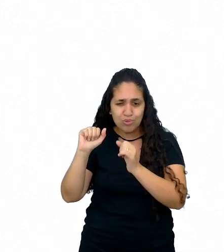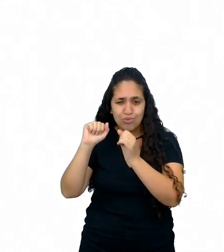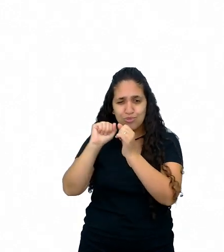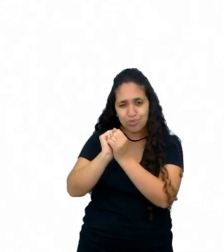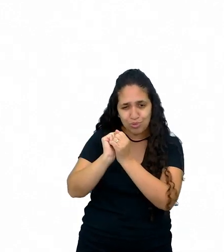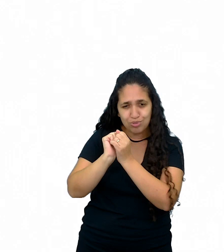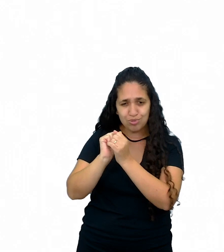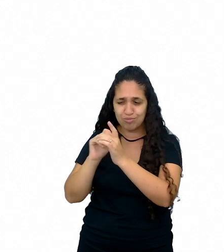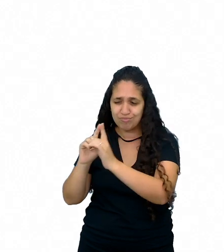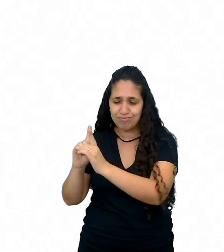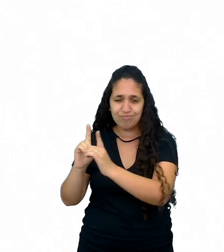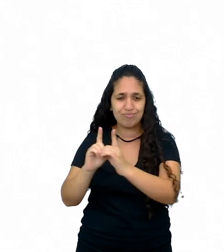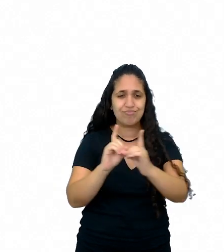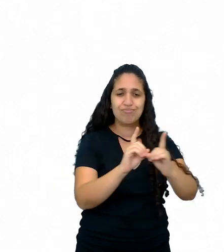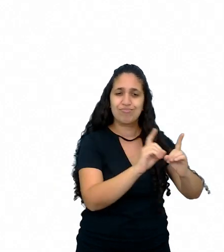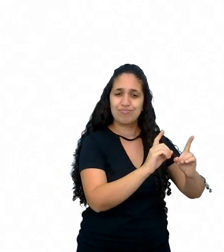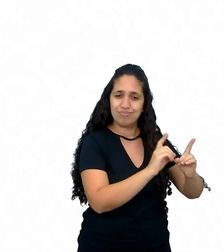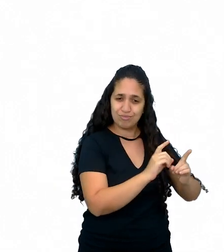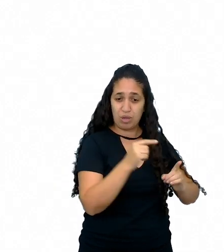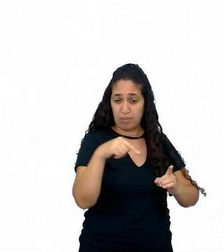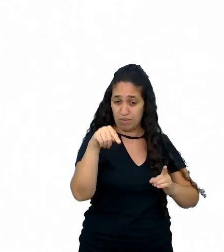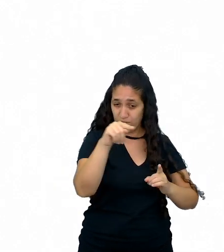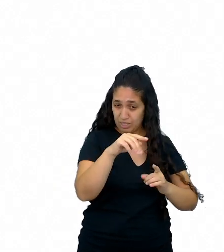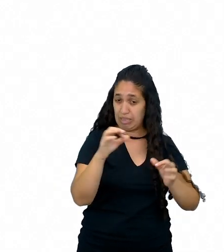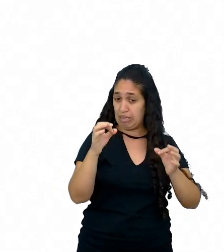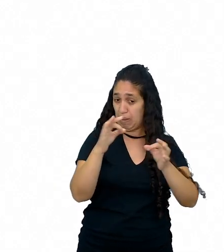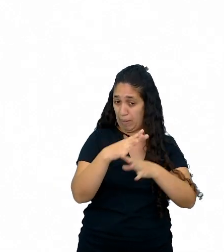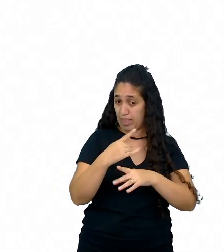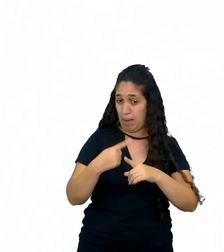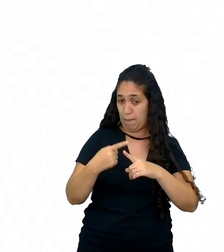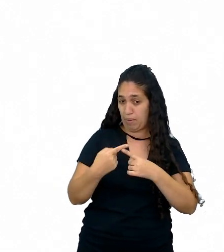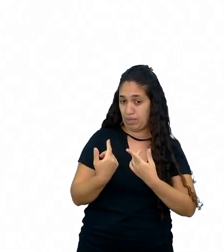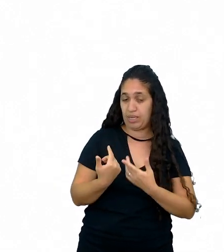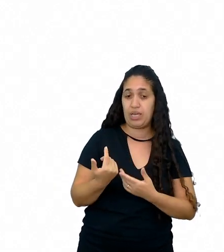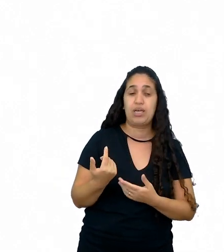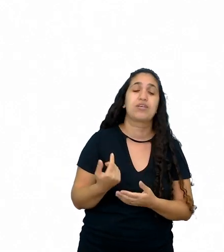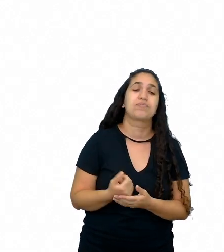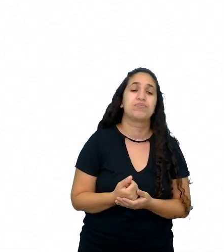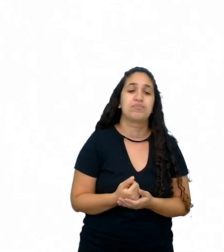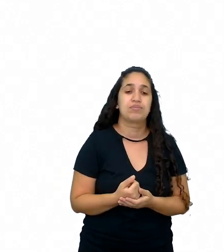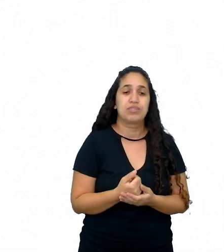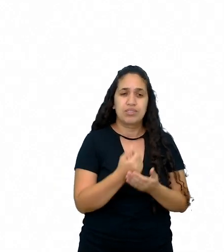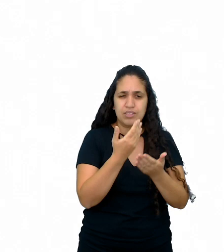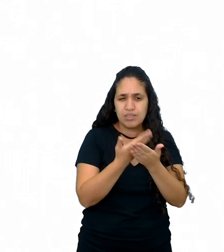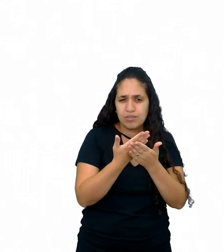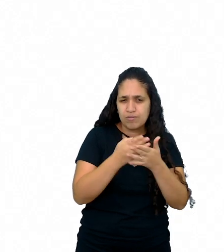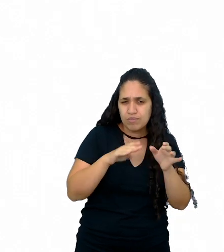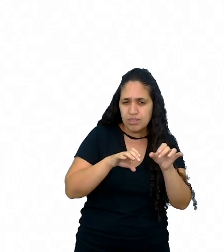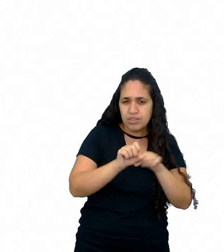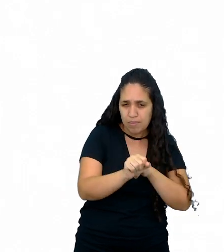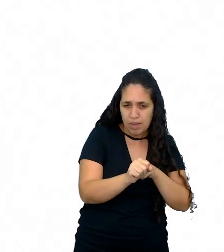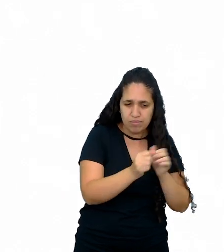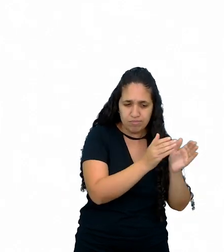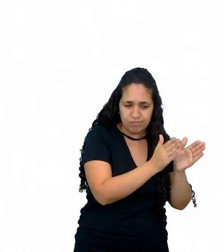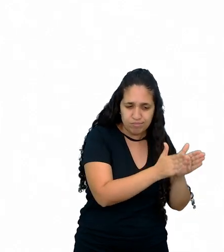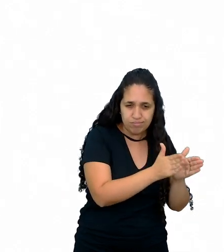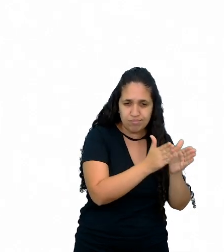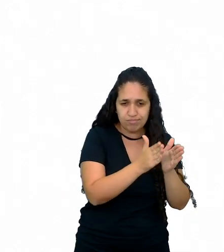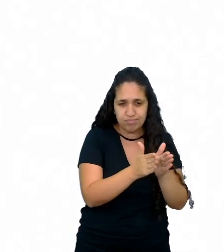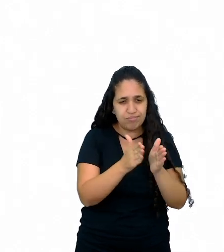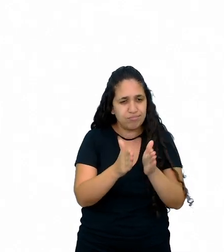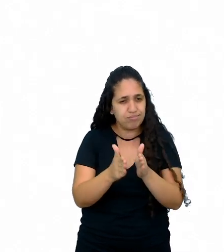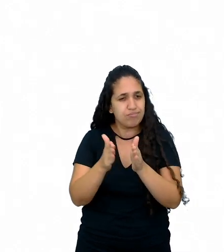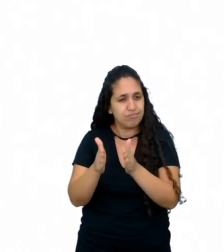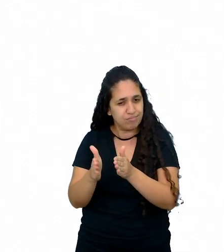pares, para terminar o que vocês começaram na formação de etapa, né, que vocês começaram com o professor